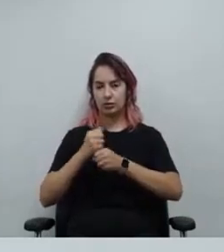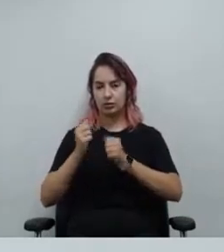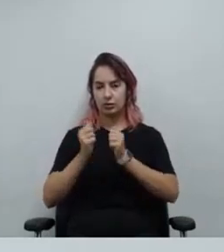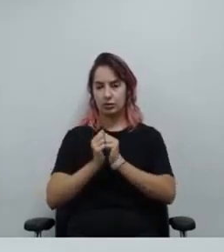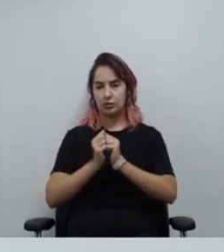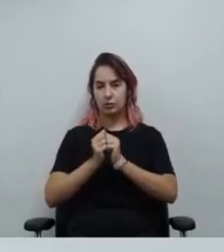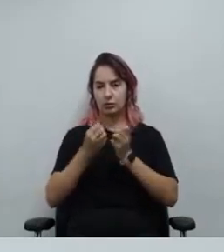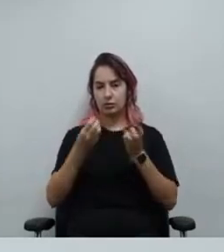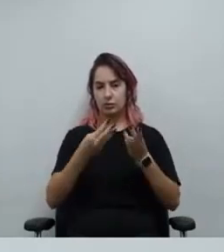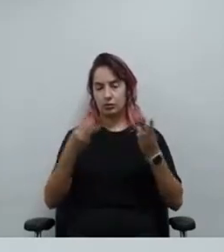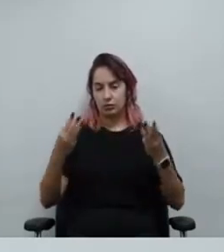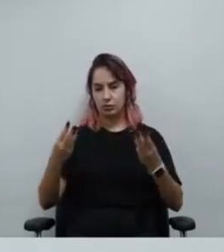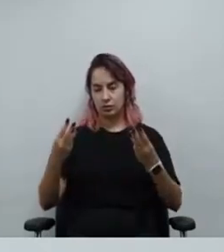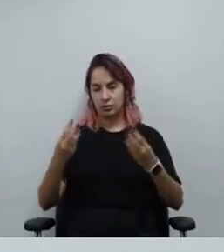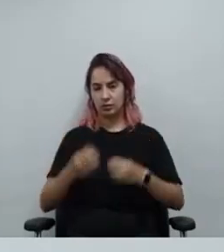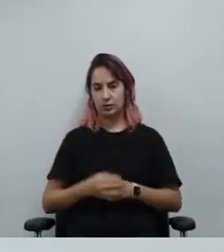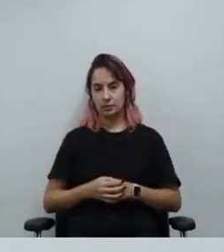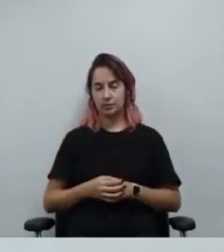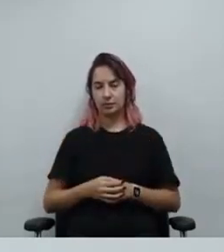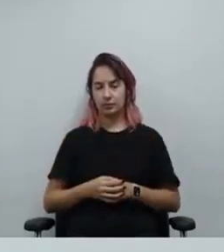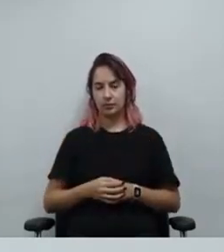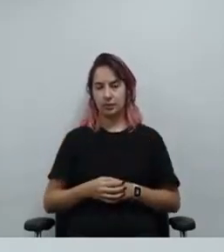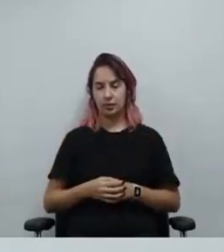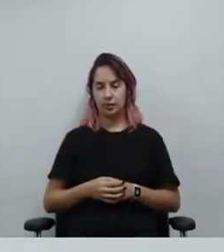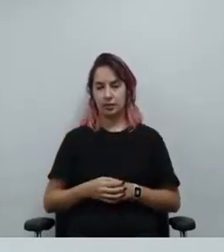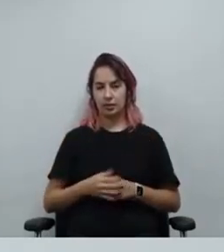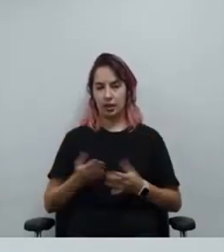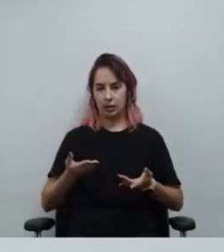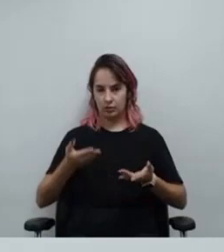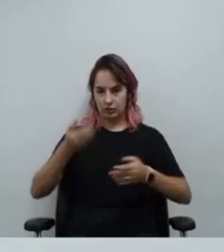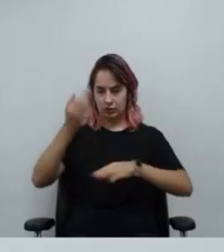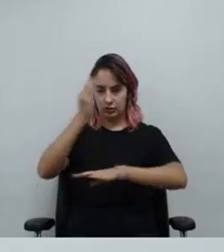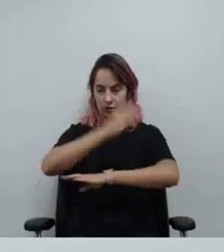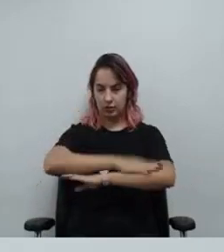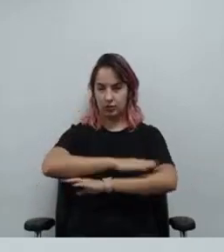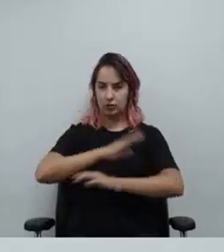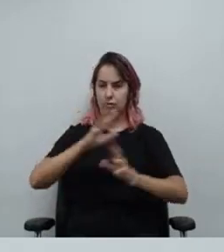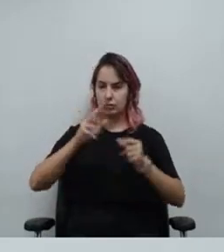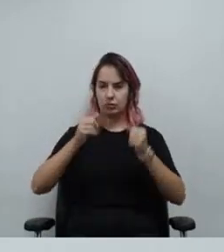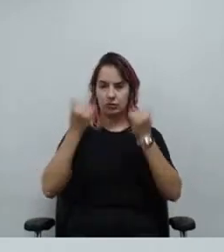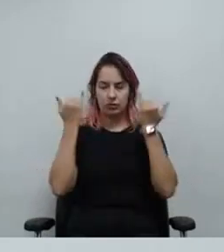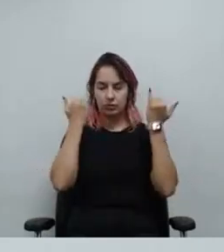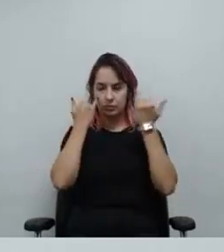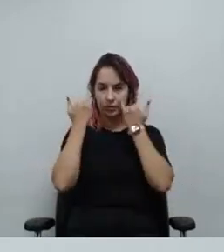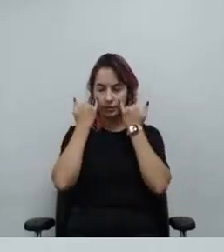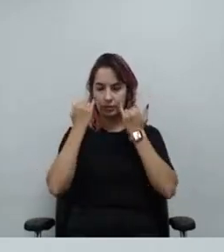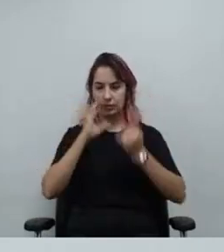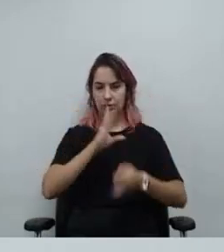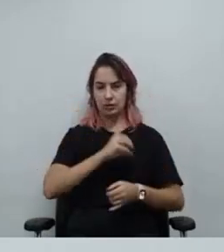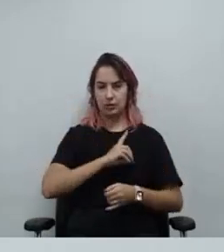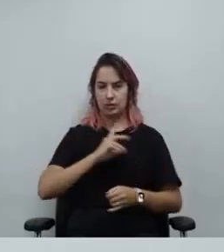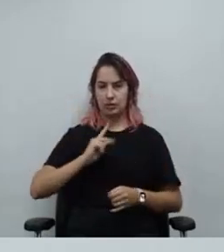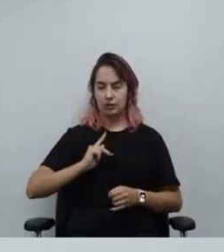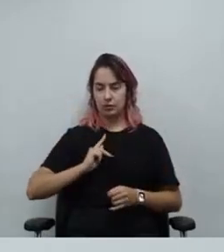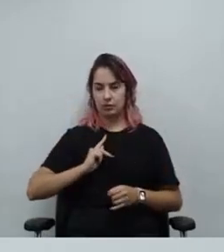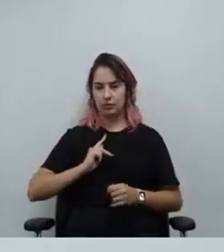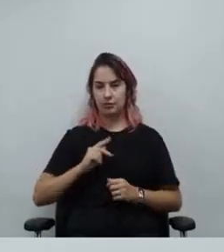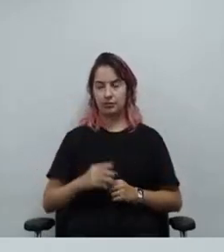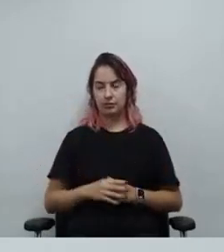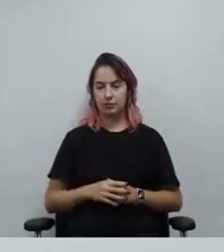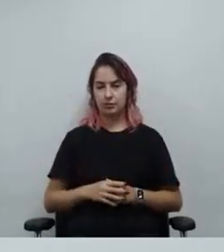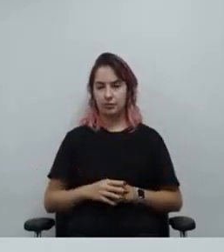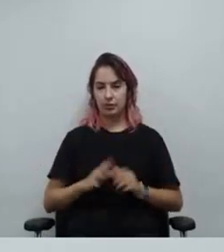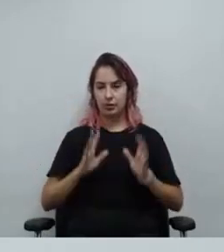os de 2023, na verdade, deve entrar no site agora à tarde, com todos os dados da Defensoria Pública, toda